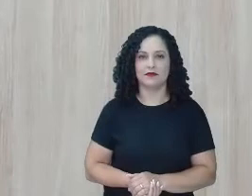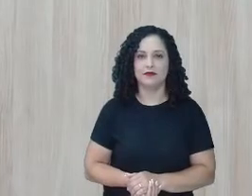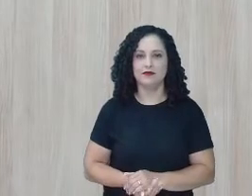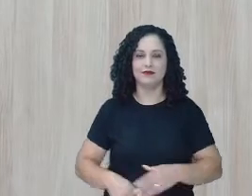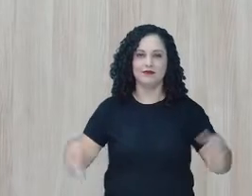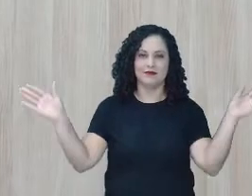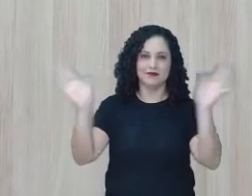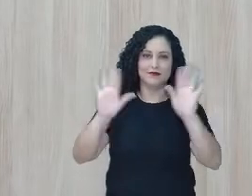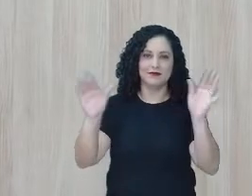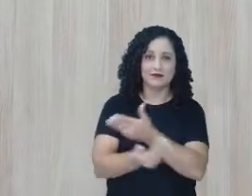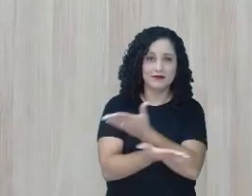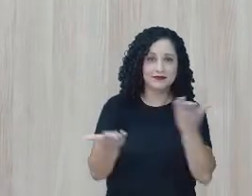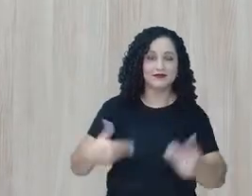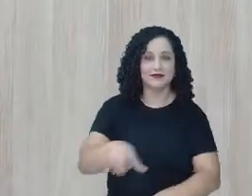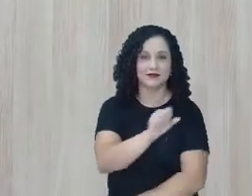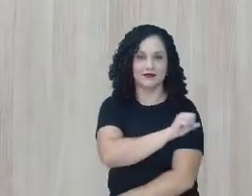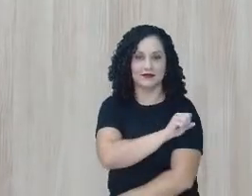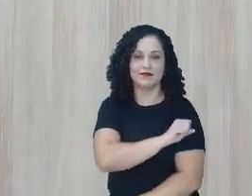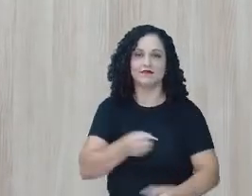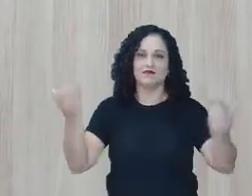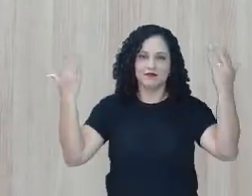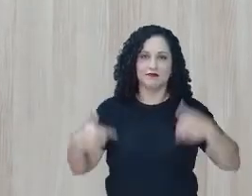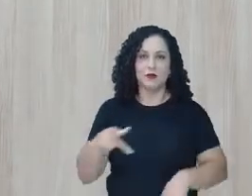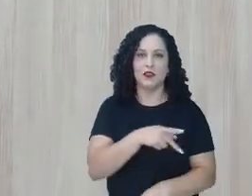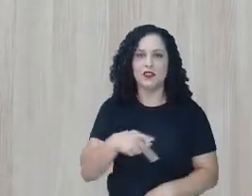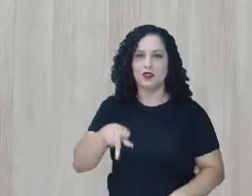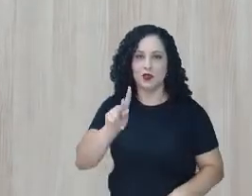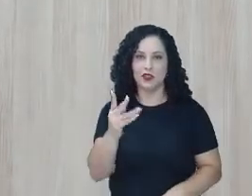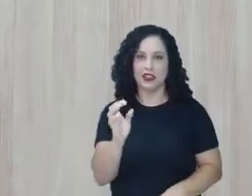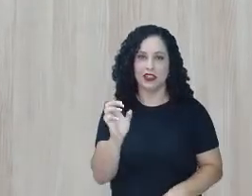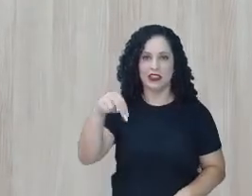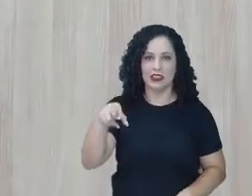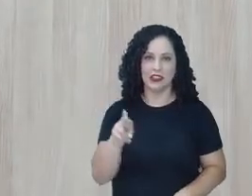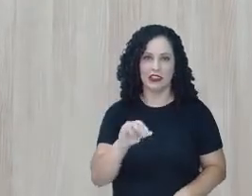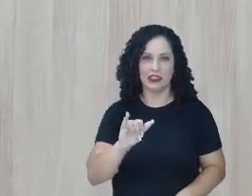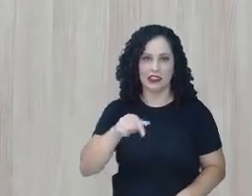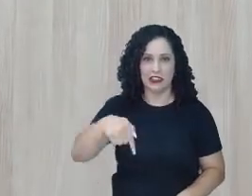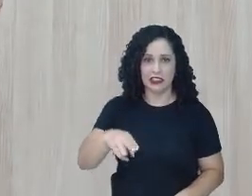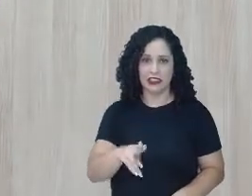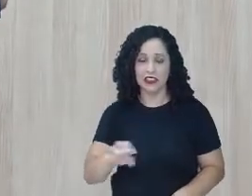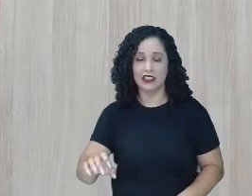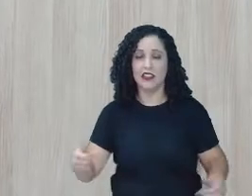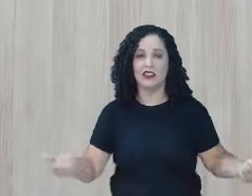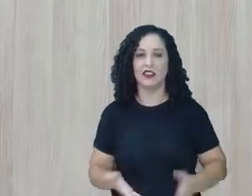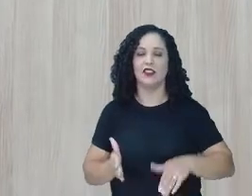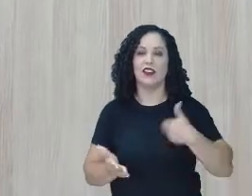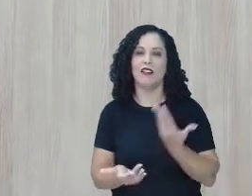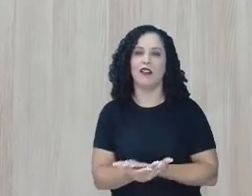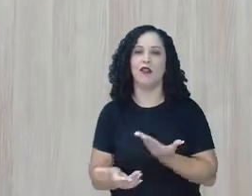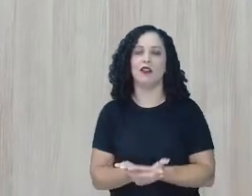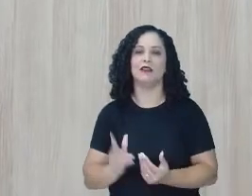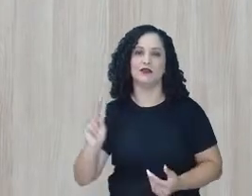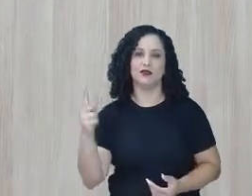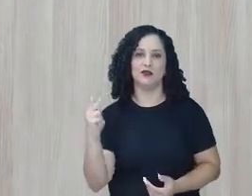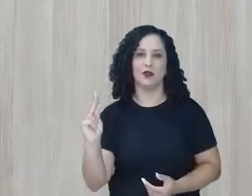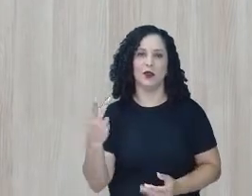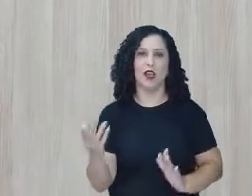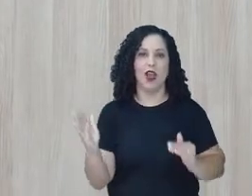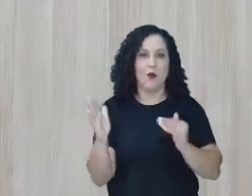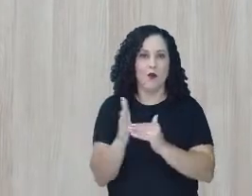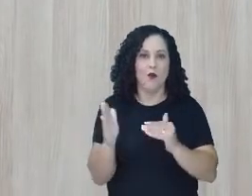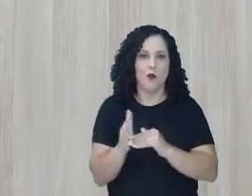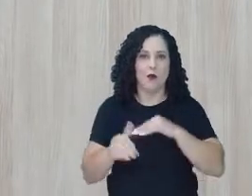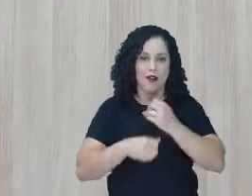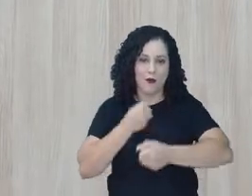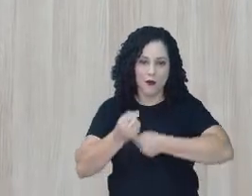Salve moçada do oitavo ano, sou o professor Henrique Nelson, estamos iniciando nossa aula de História, a última do ano, né? A última aula de História do ano. Temos